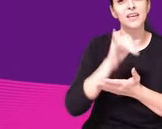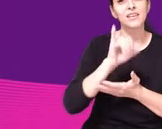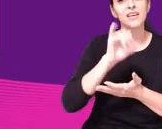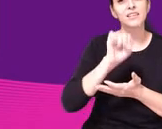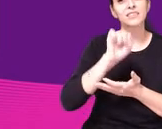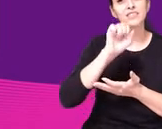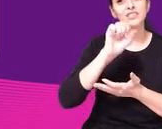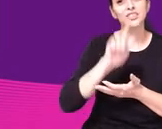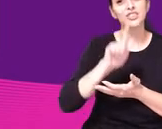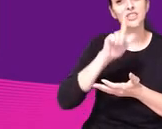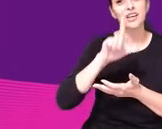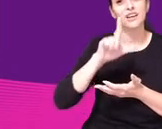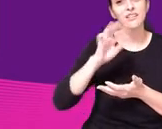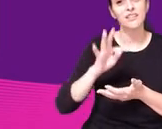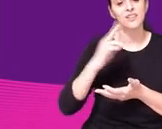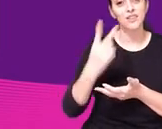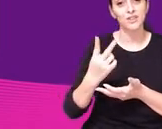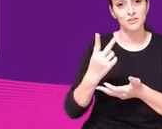falando sobre o